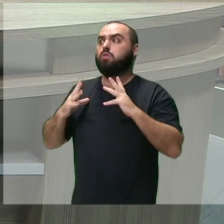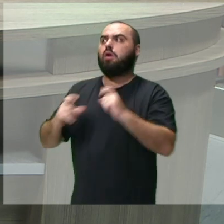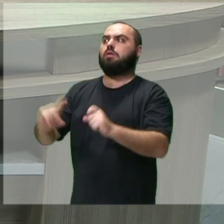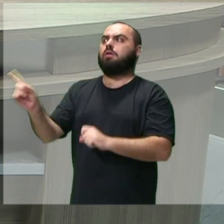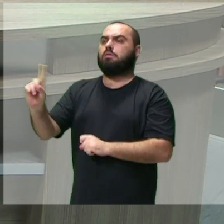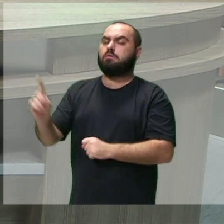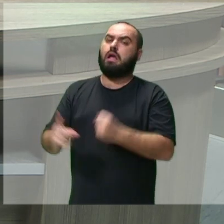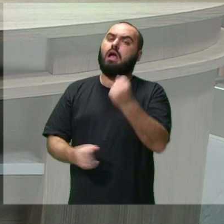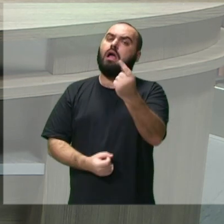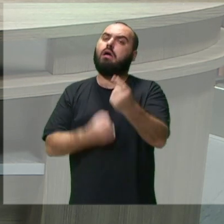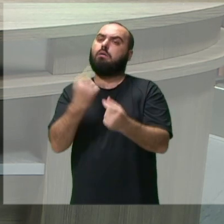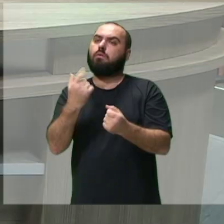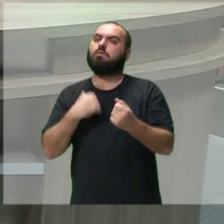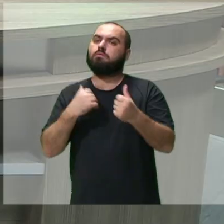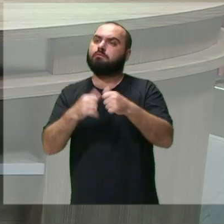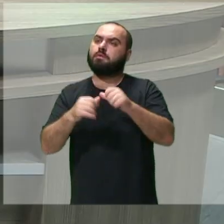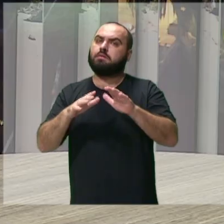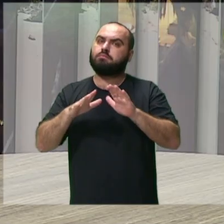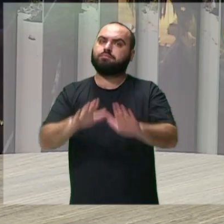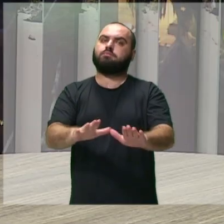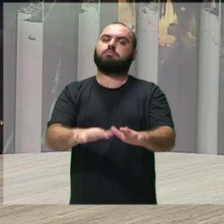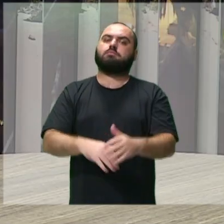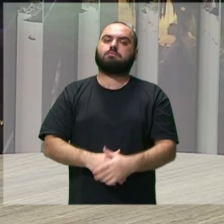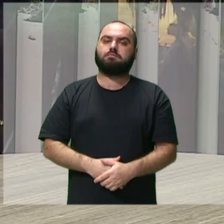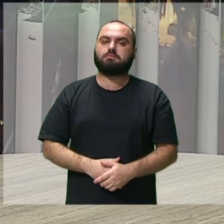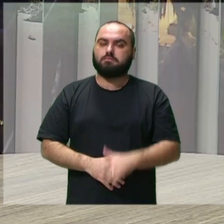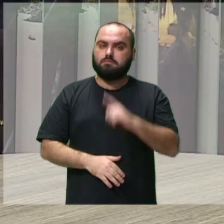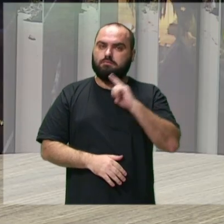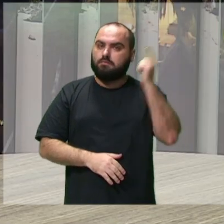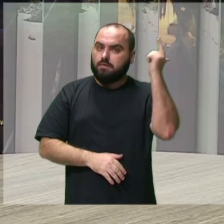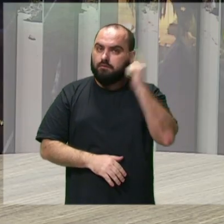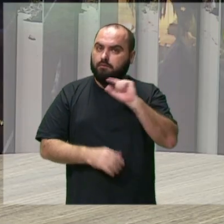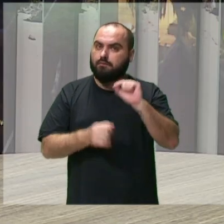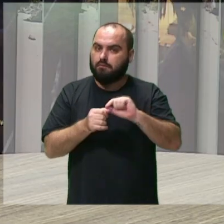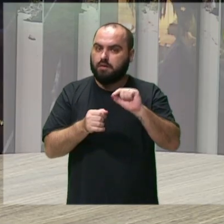destino para essa finalidade. Então, tem alguns que eu estou fazendo esse